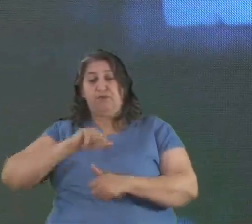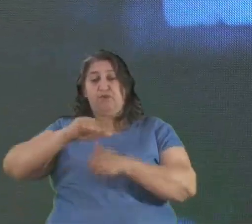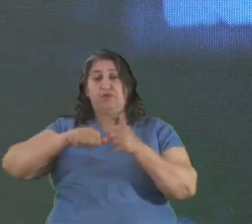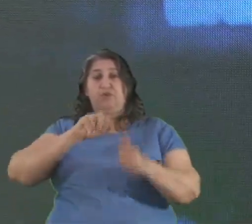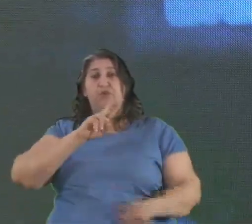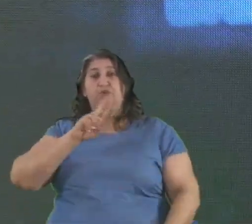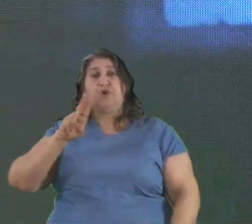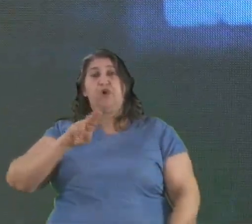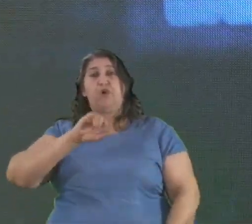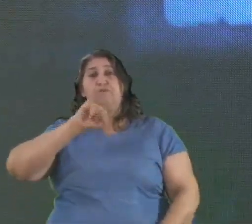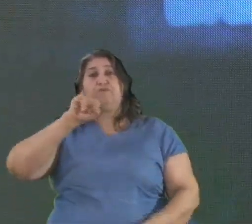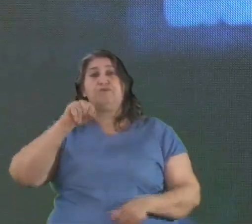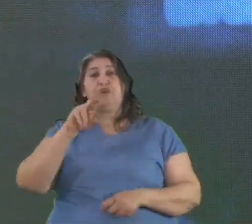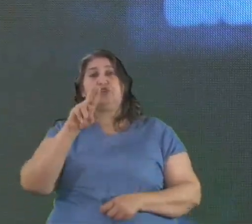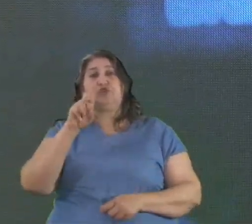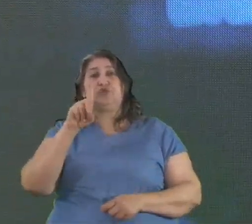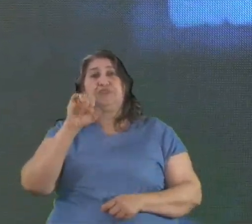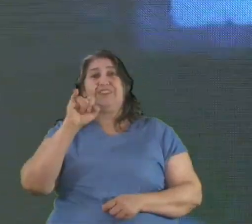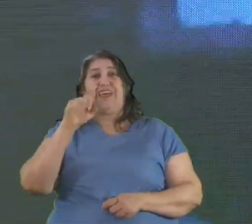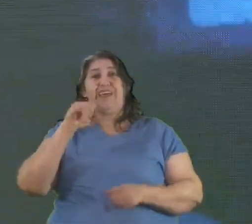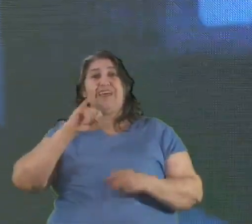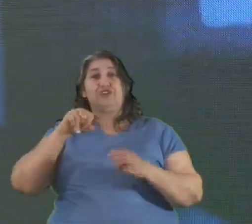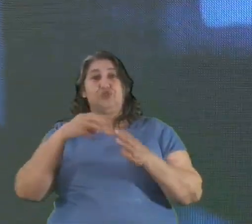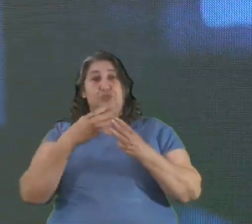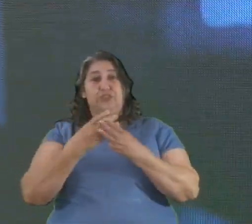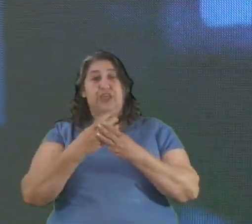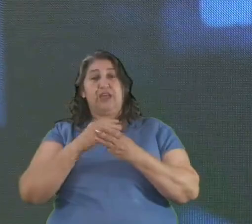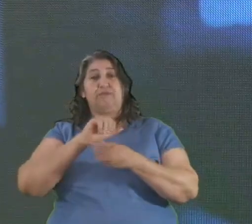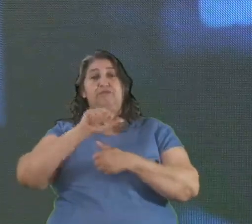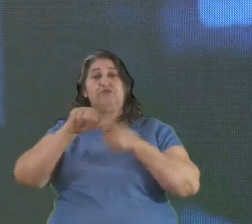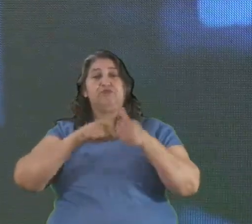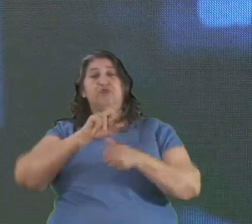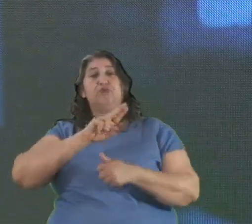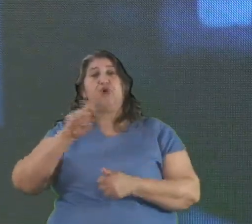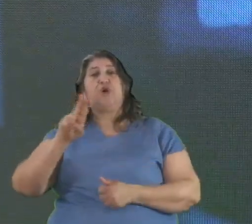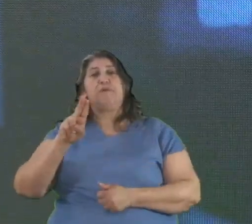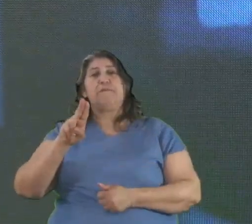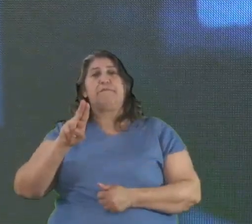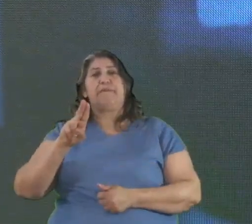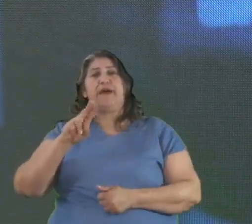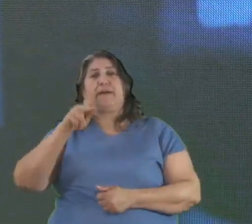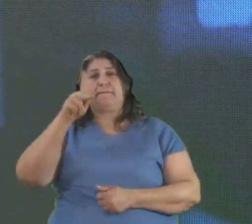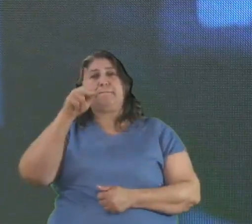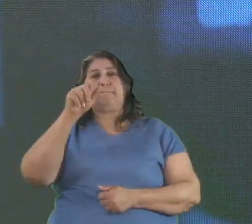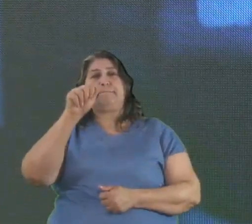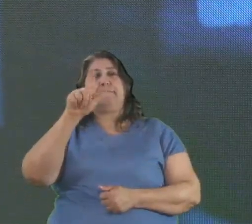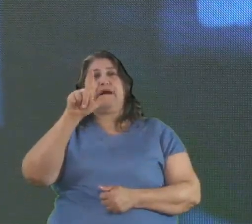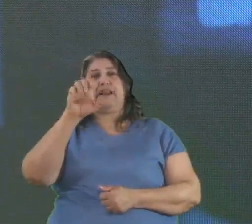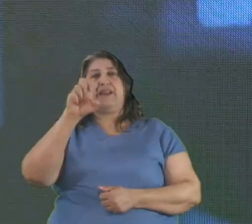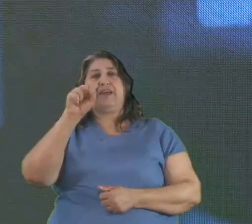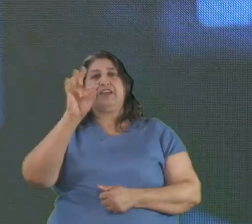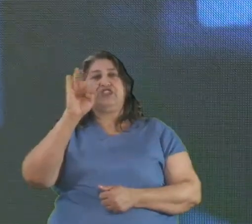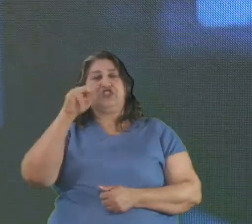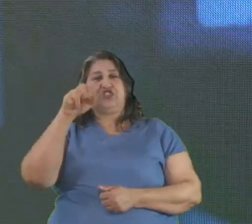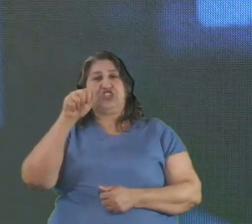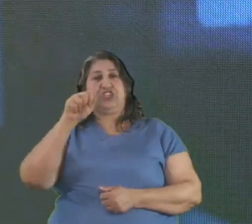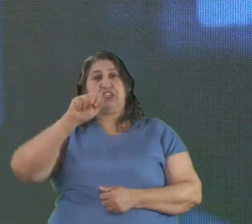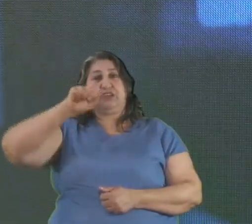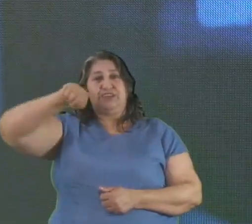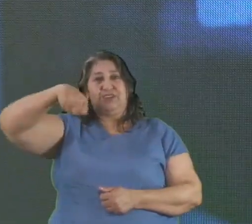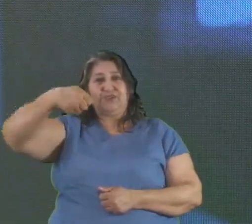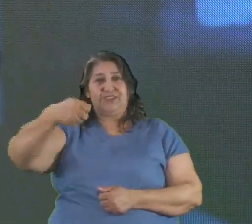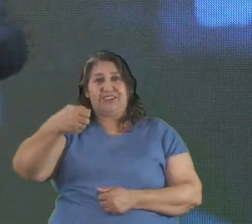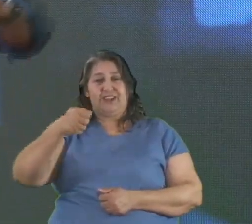ele colocou o nome da Judéia de Palestina, uma palavra que vem da palavra